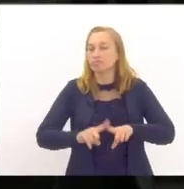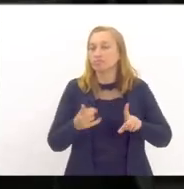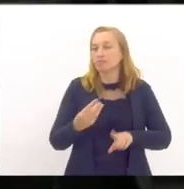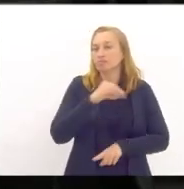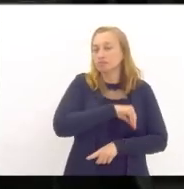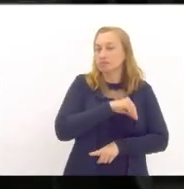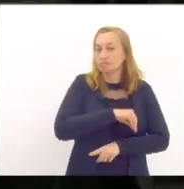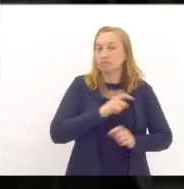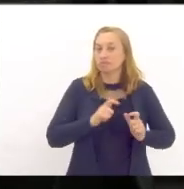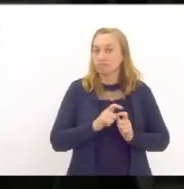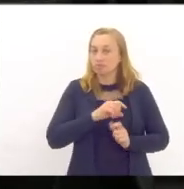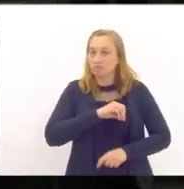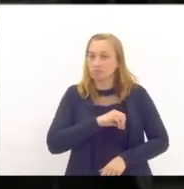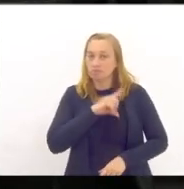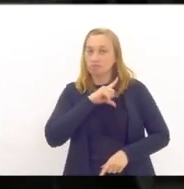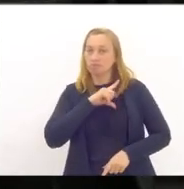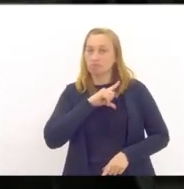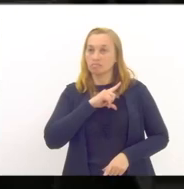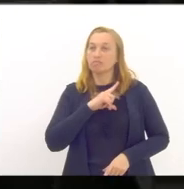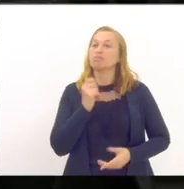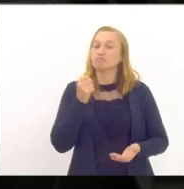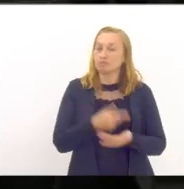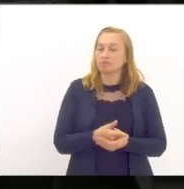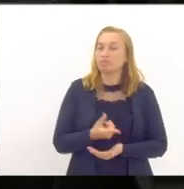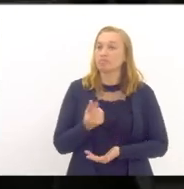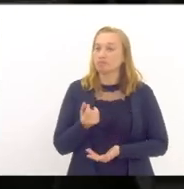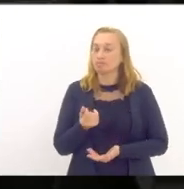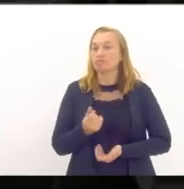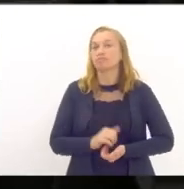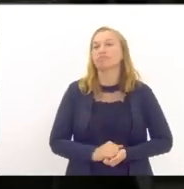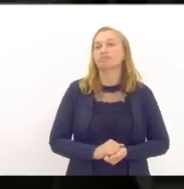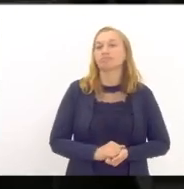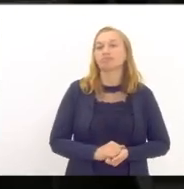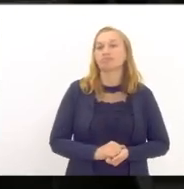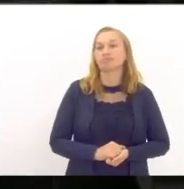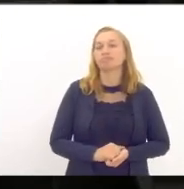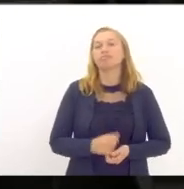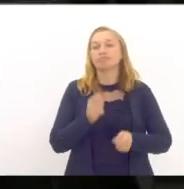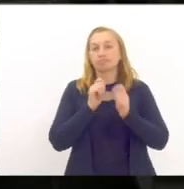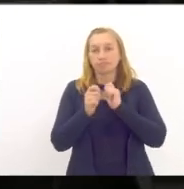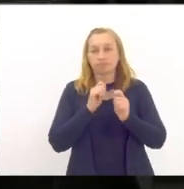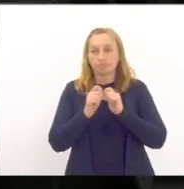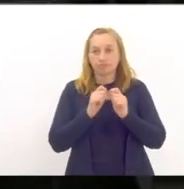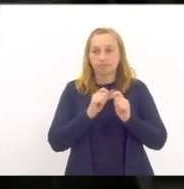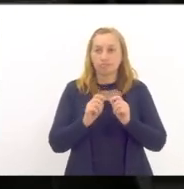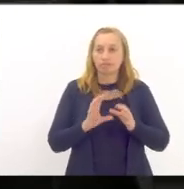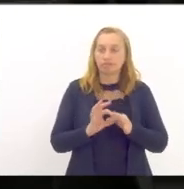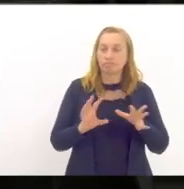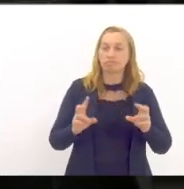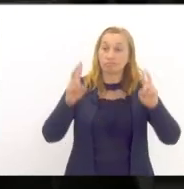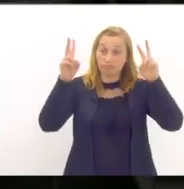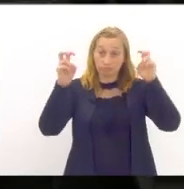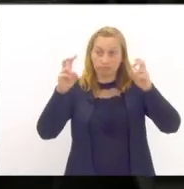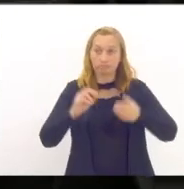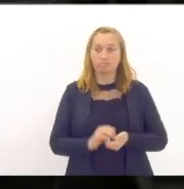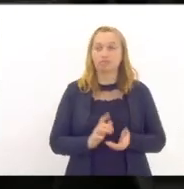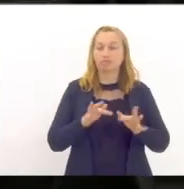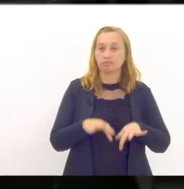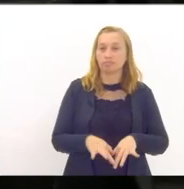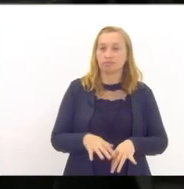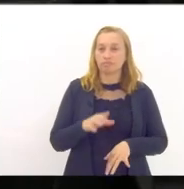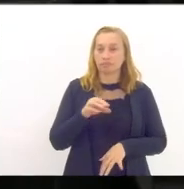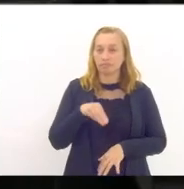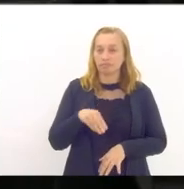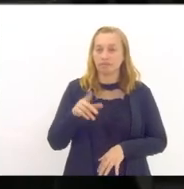salários robustos pagos com dinheiro do contribuinte. Reportagem, inclusive, se me permitem abrir um parênteses, finalista do